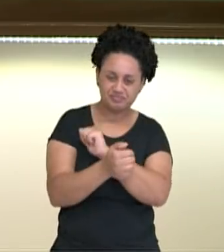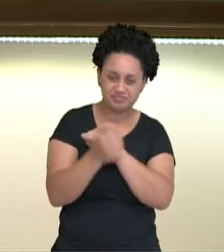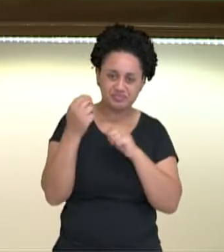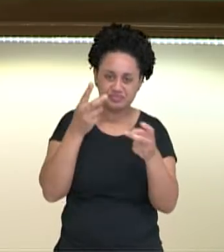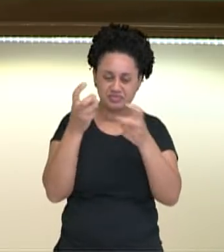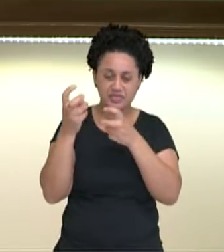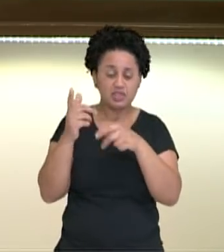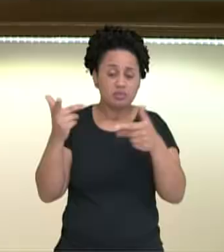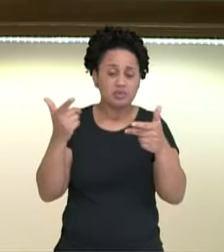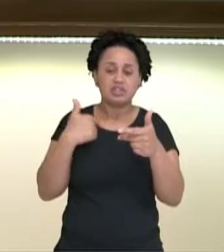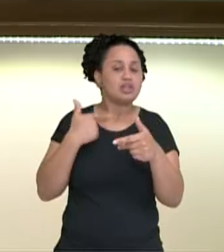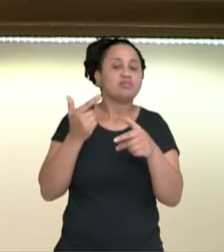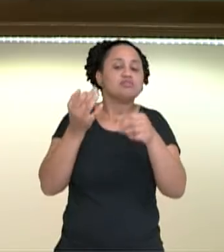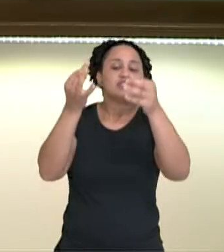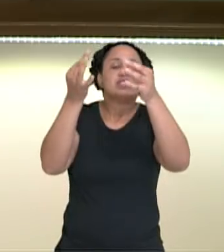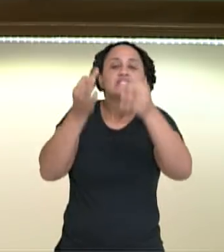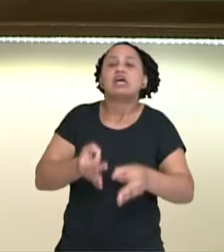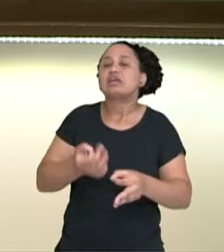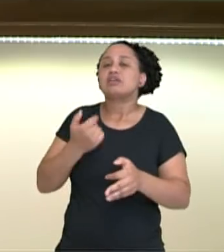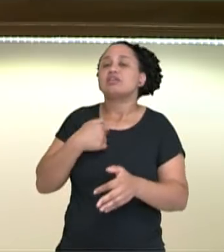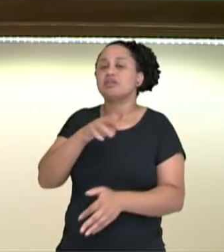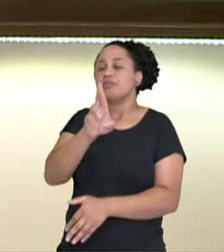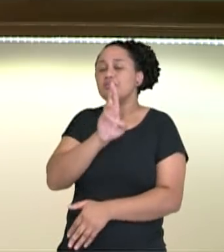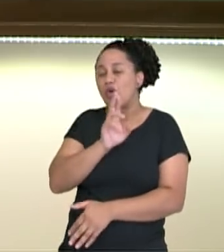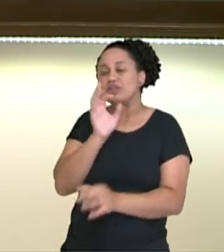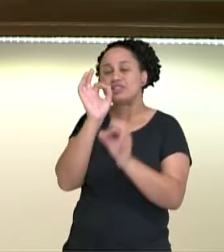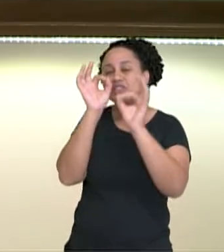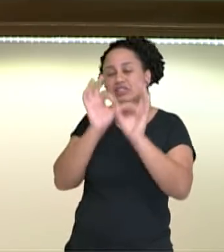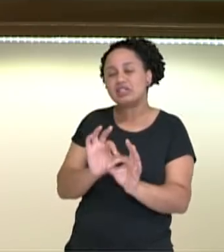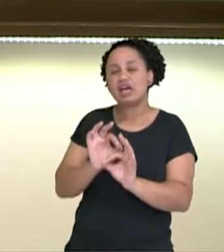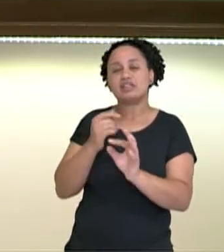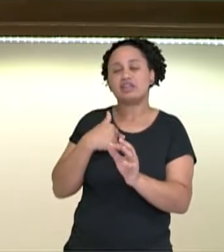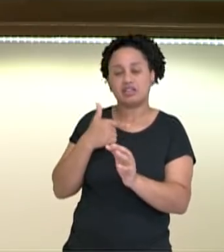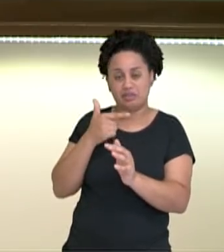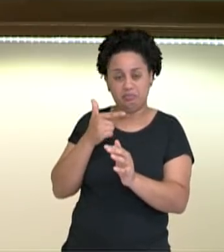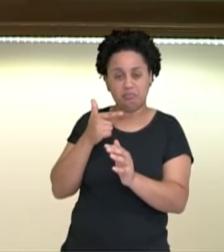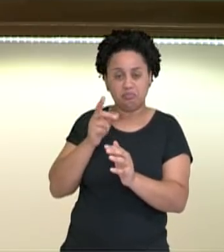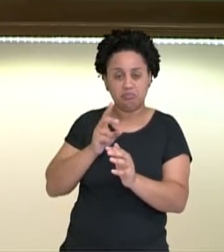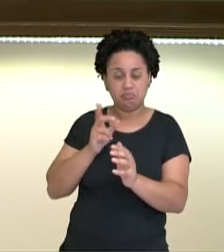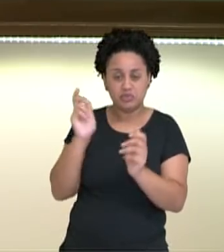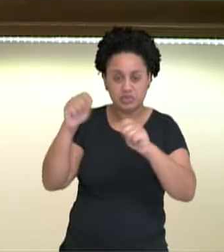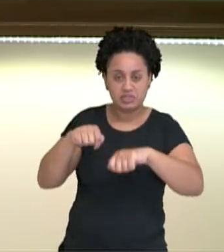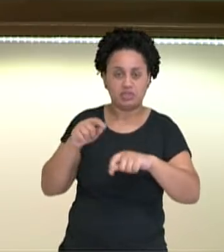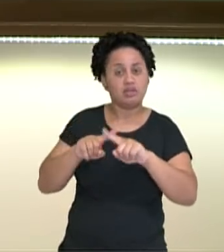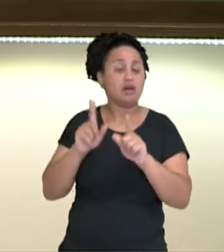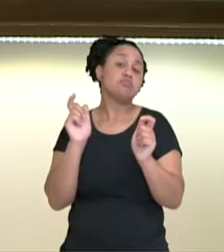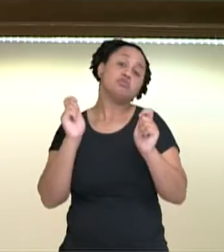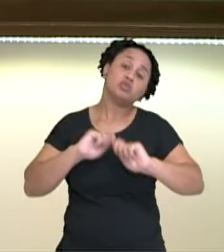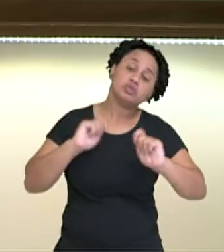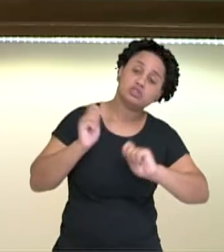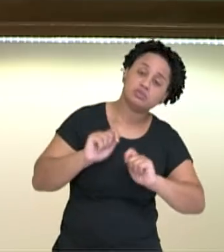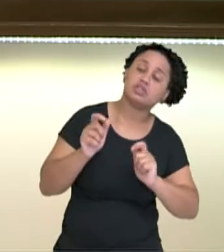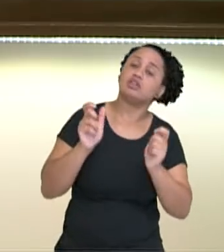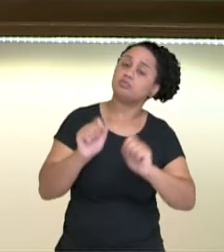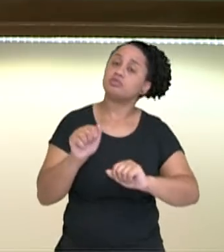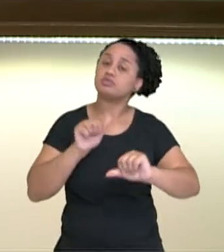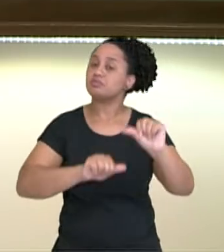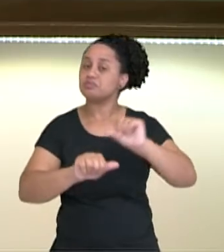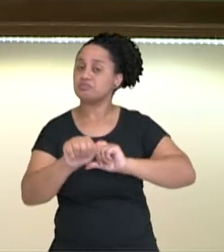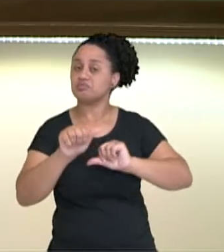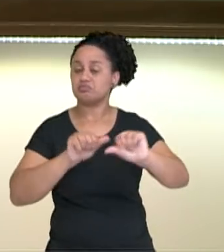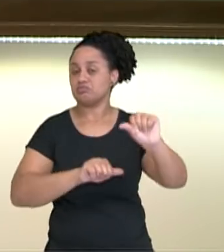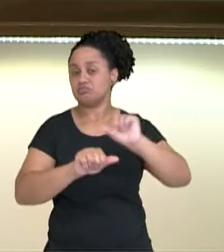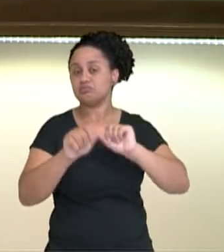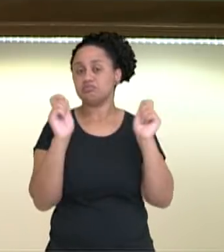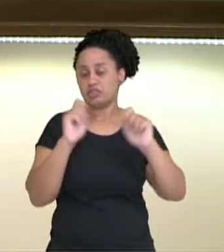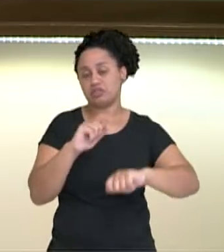não tão efetivas, né? Como esses métodos relacionados, por exemplo, ao esporte, né? A resultados que